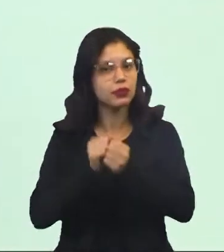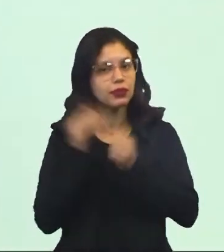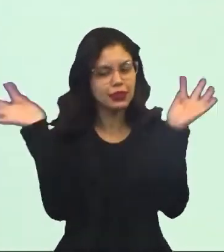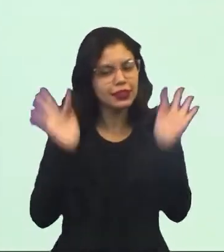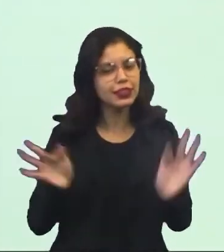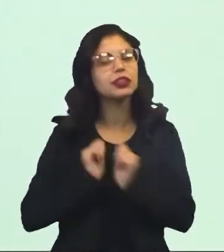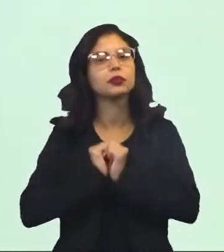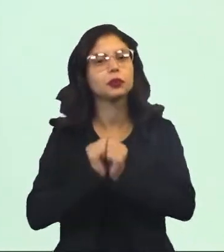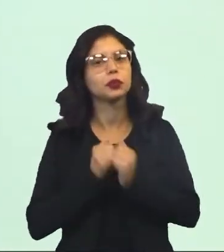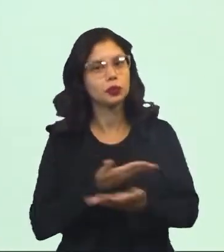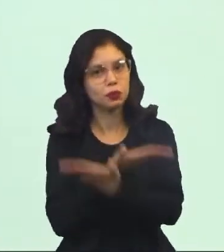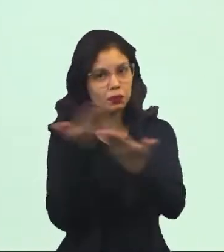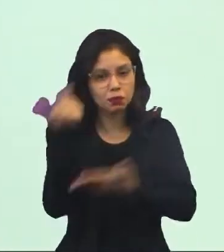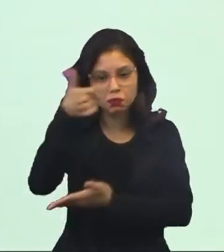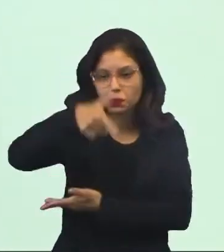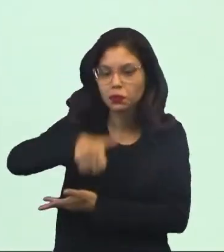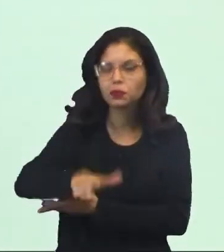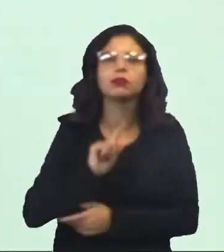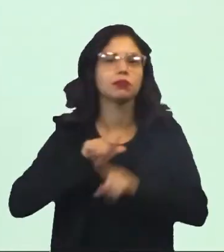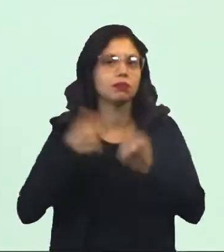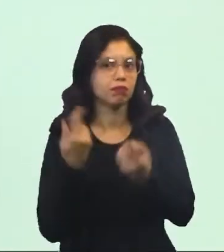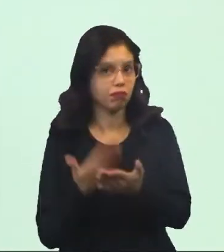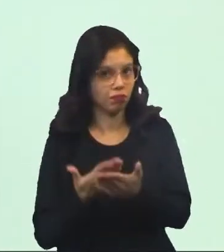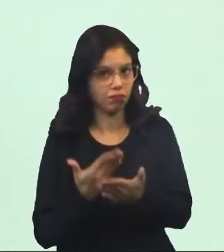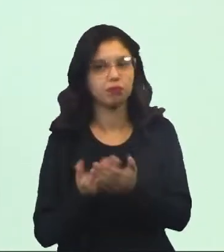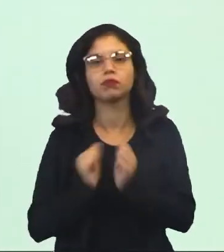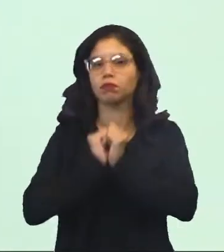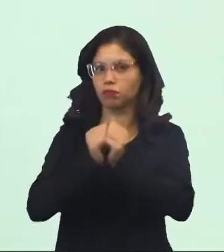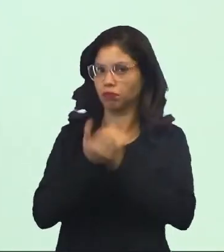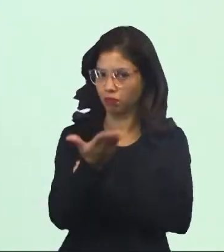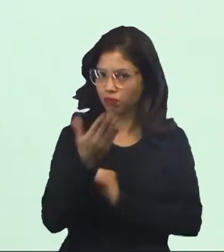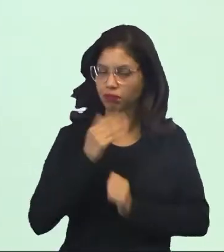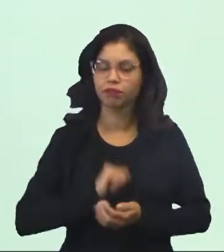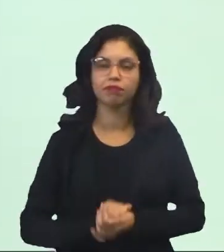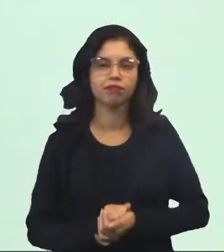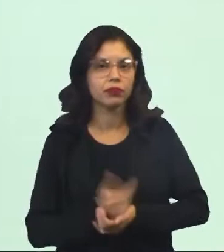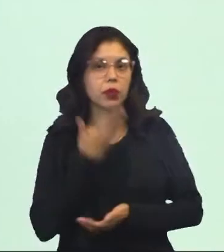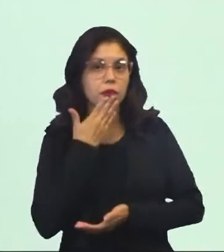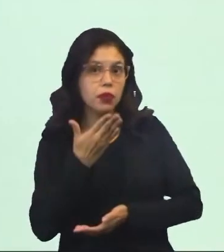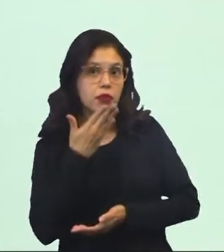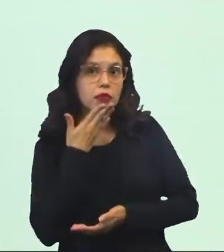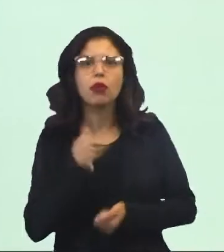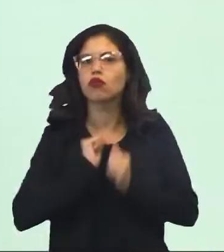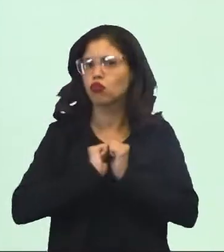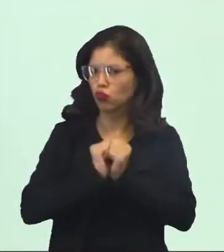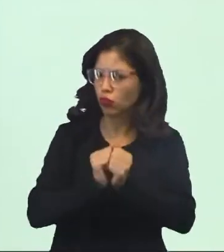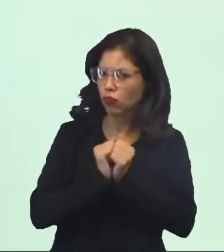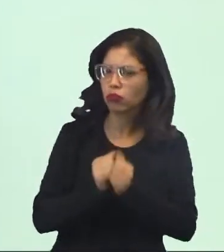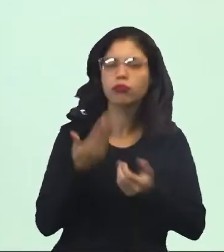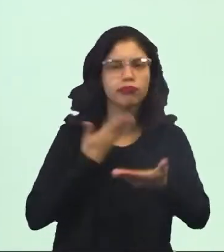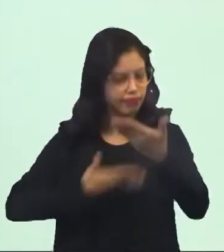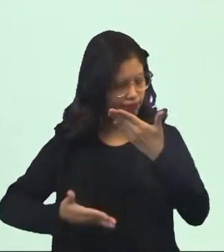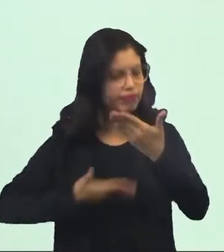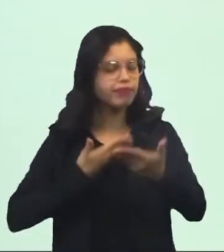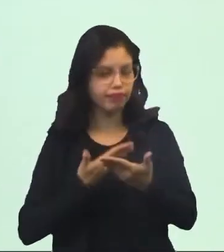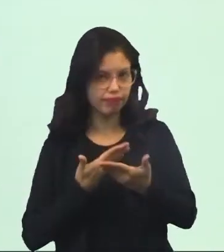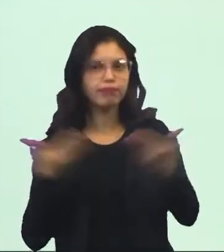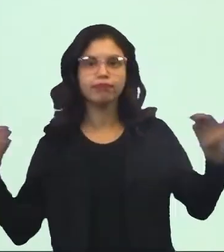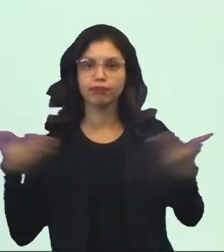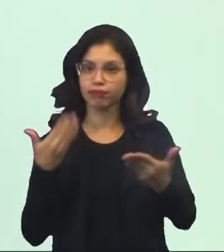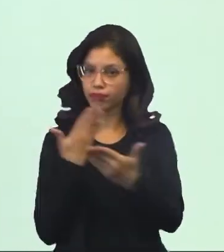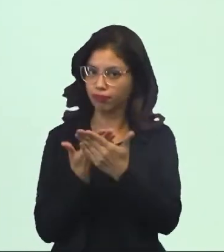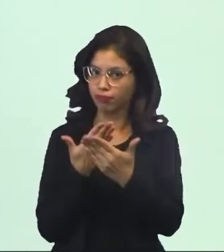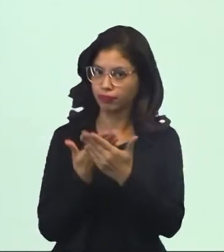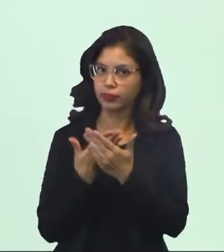feliz por estar aqui novamente para mais uma aula com você. Quero te pedir que participe da nossa aula de hoje,